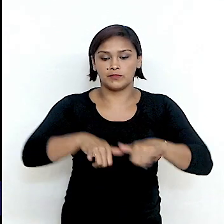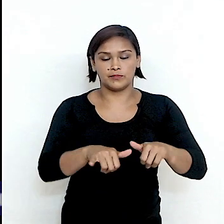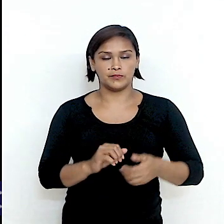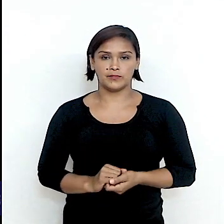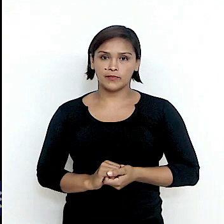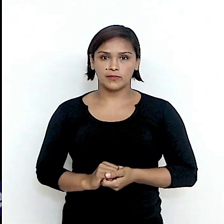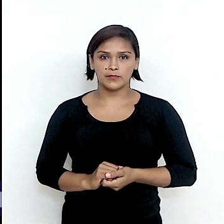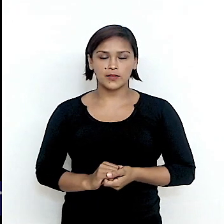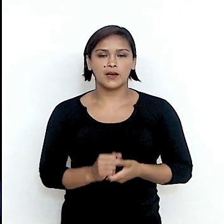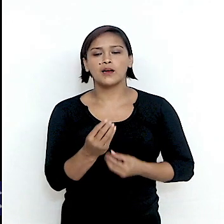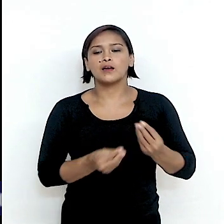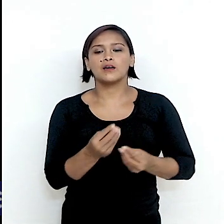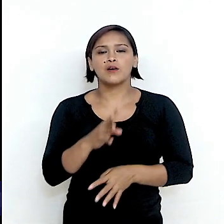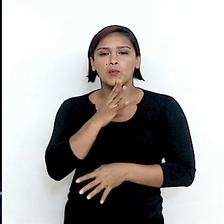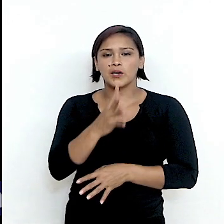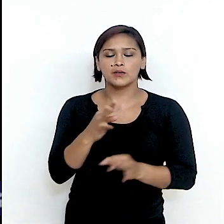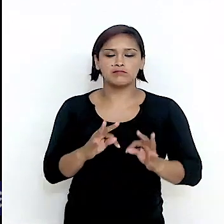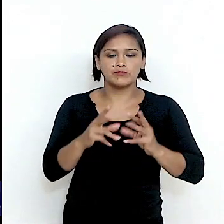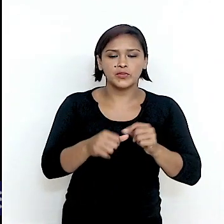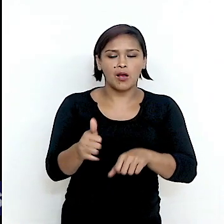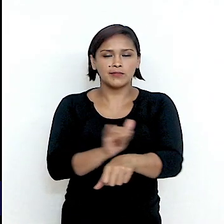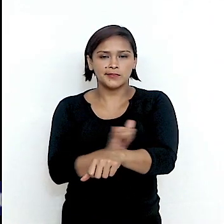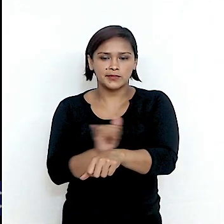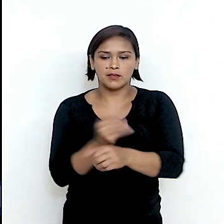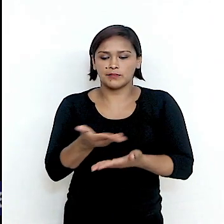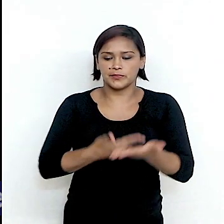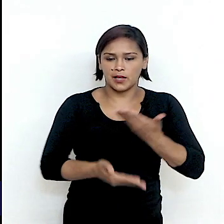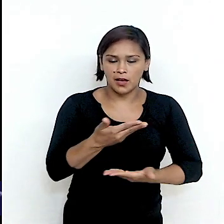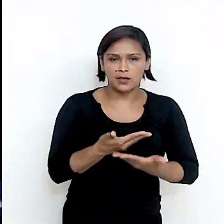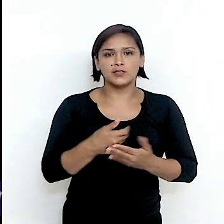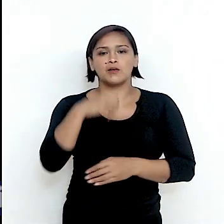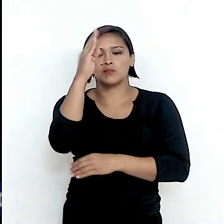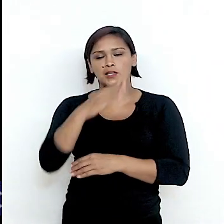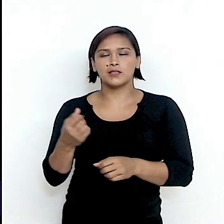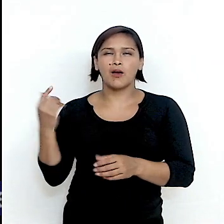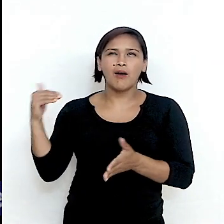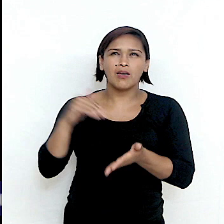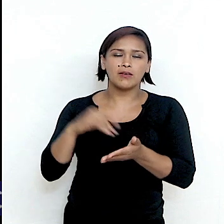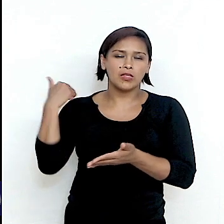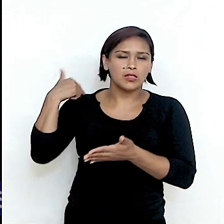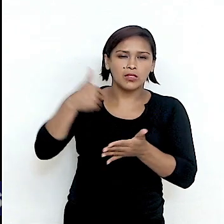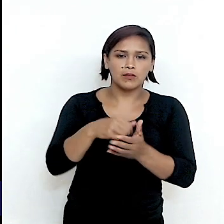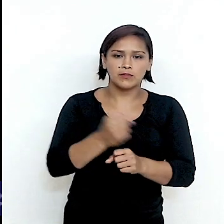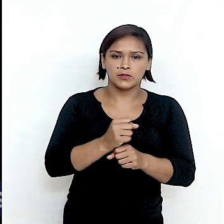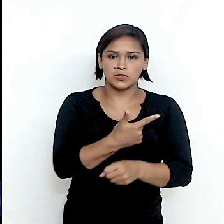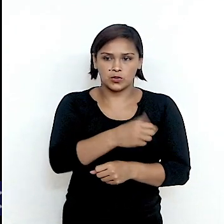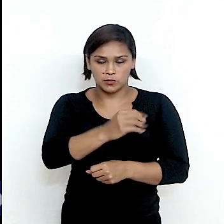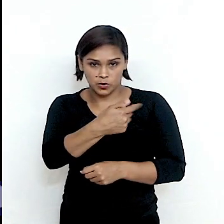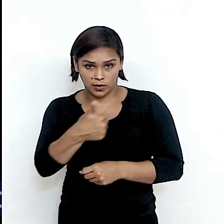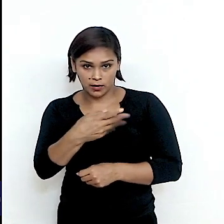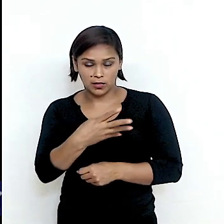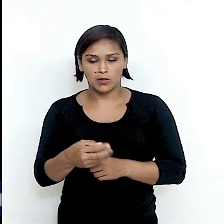com reconhecimento mútuo de importância estratégica das relações desde 2014 temos uma parceria estratégica e